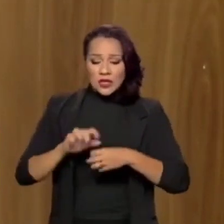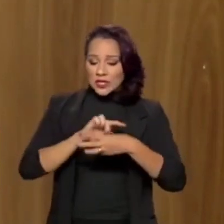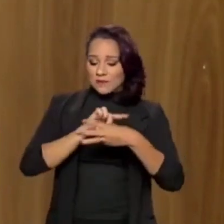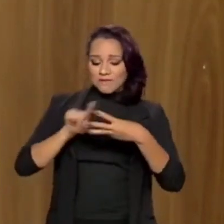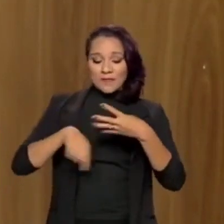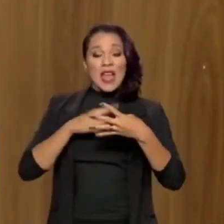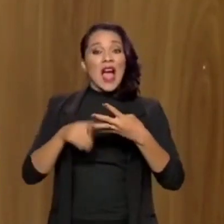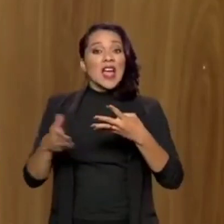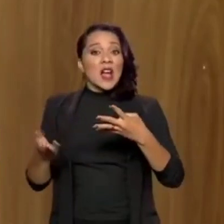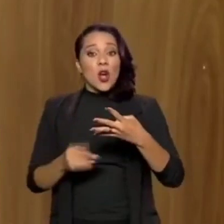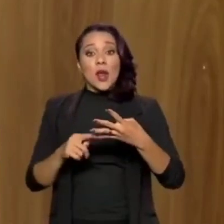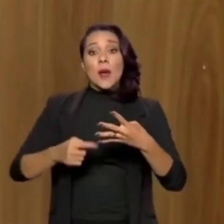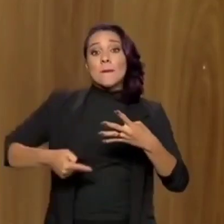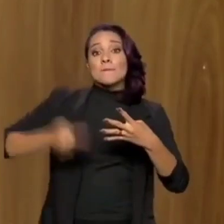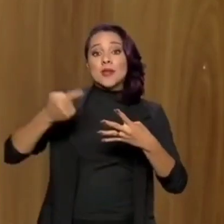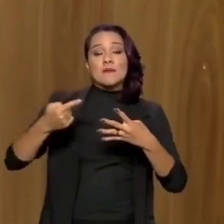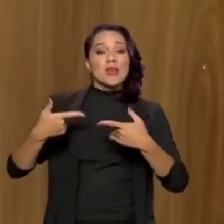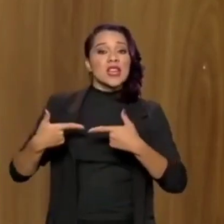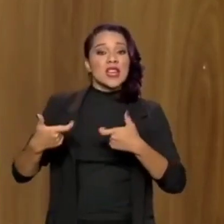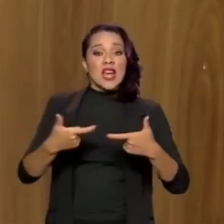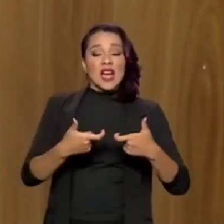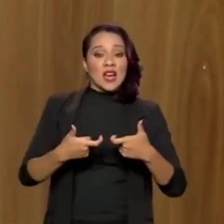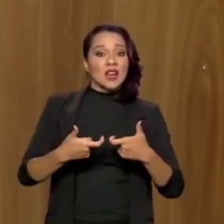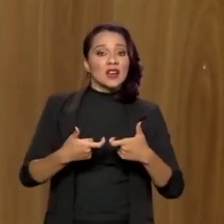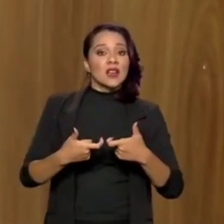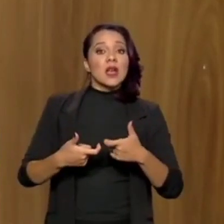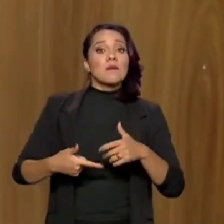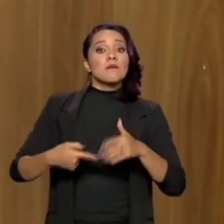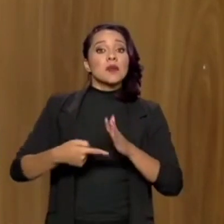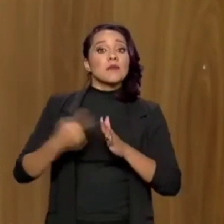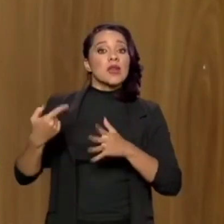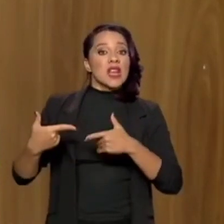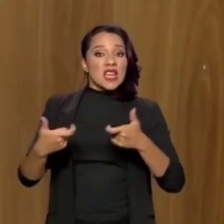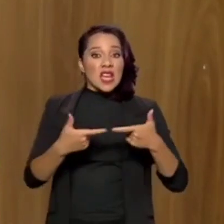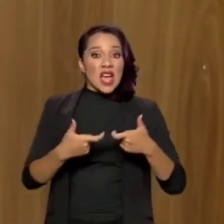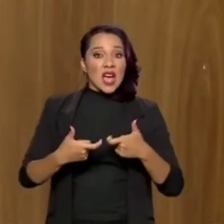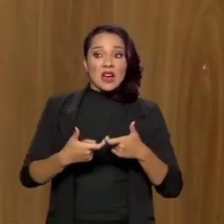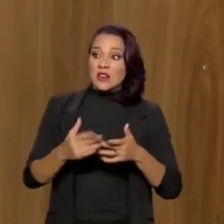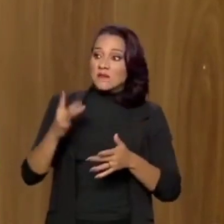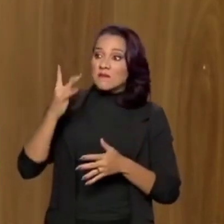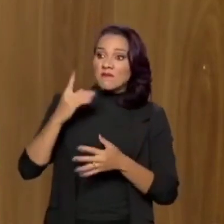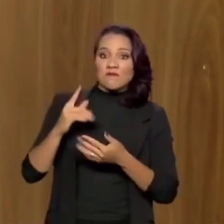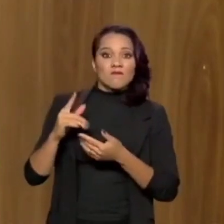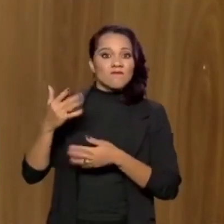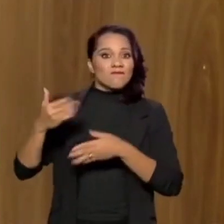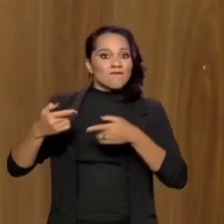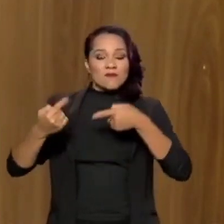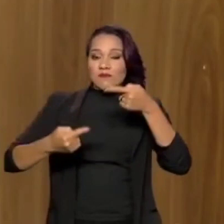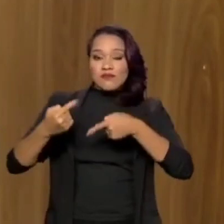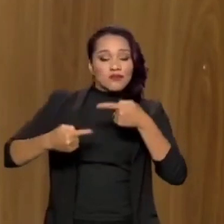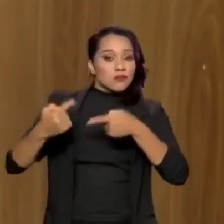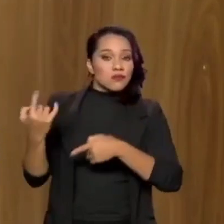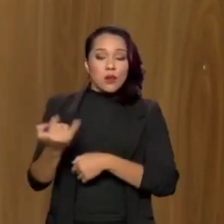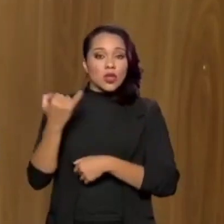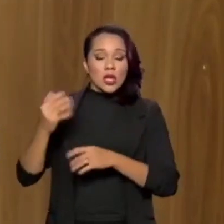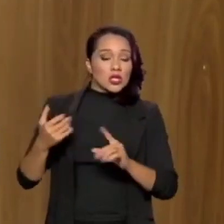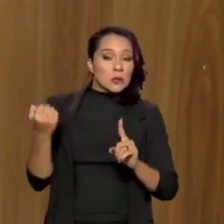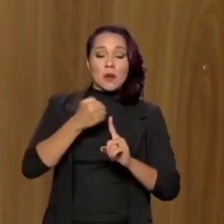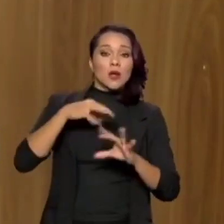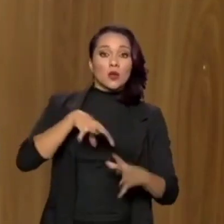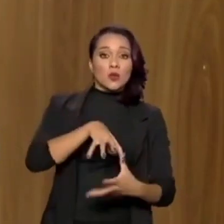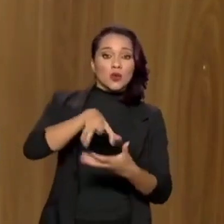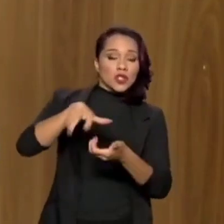Aí tivemos agora a primeira guerra, desde a Segunda Guerra Mundial, a primeira guerra física, geopolítica importante, de impacto